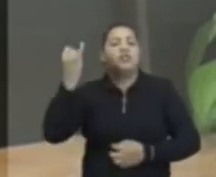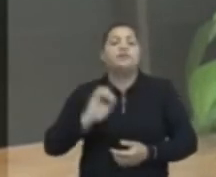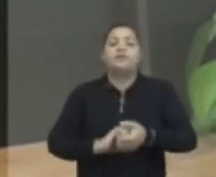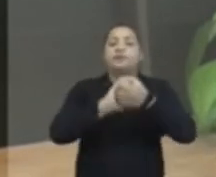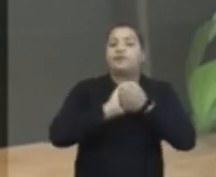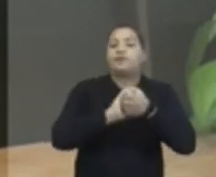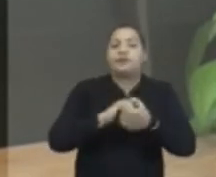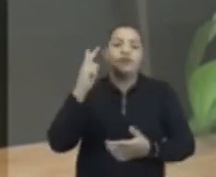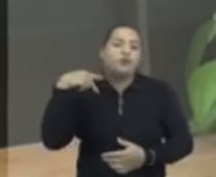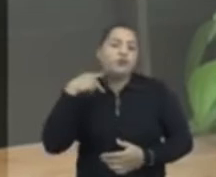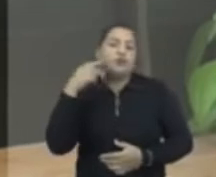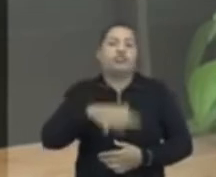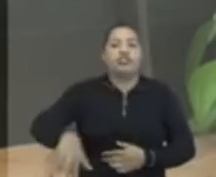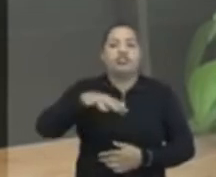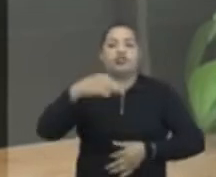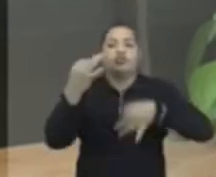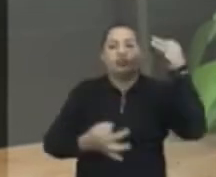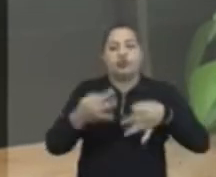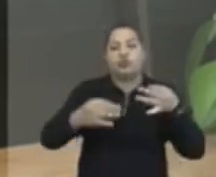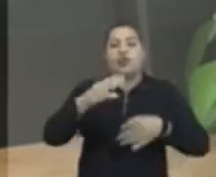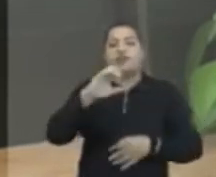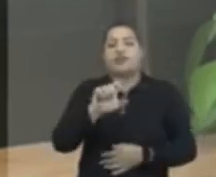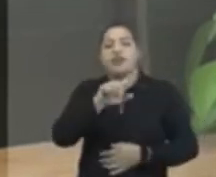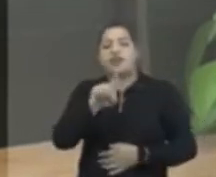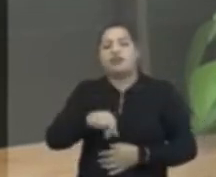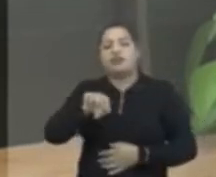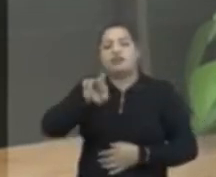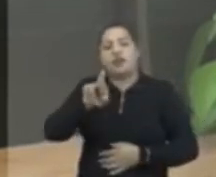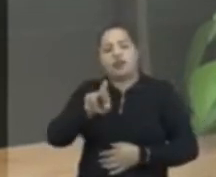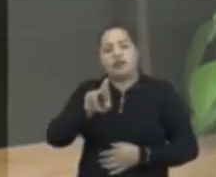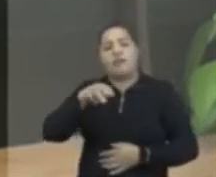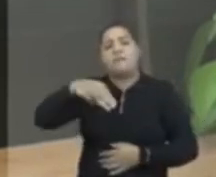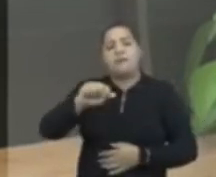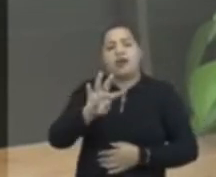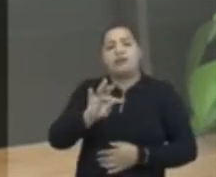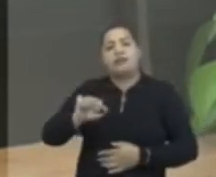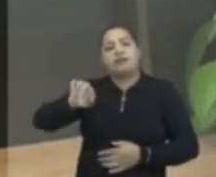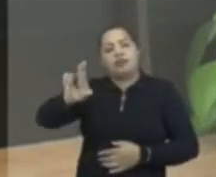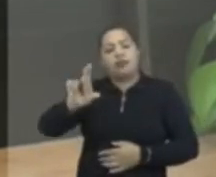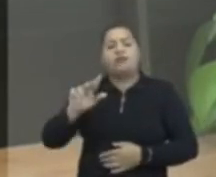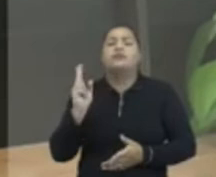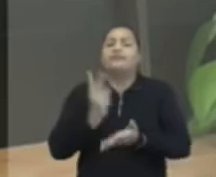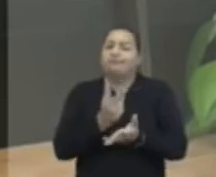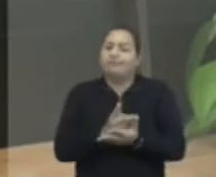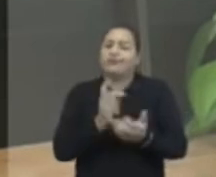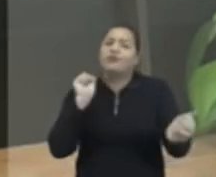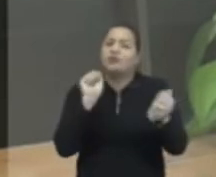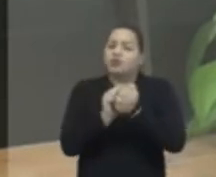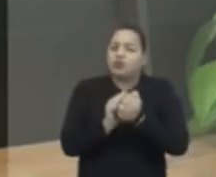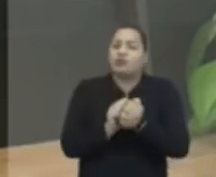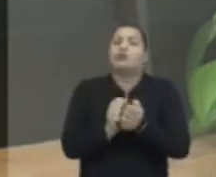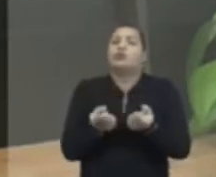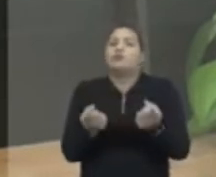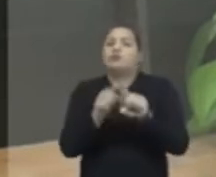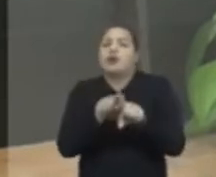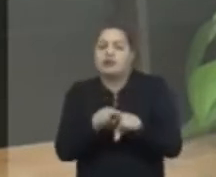o Procurador-Geral de Justiça, César Bichara Matar, que também é sempre um parceiro de atuação e de diálogo